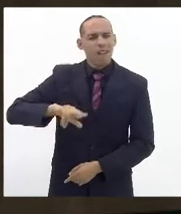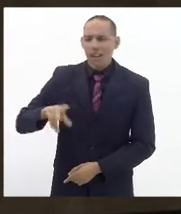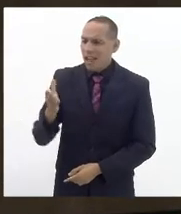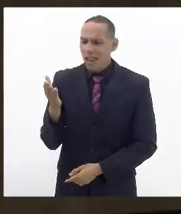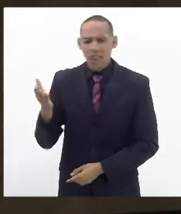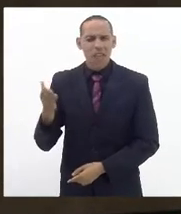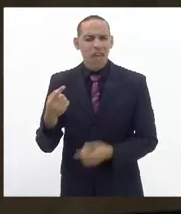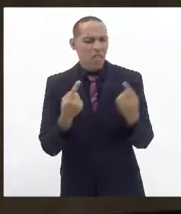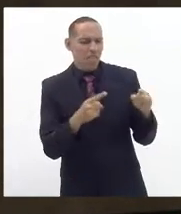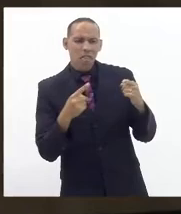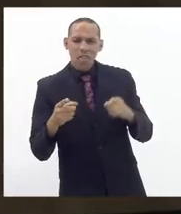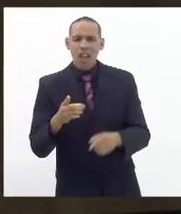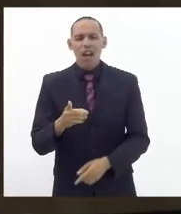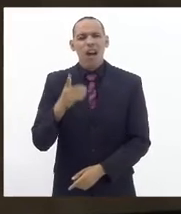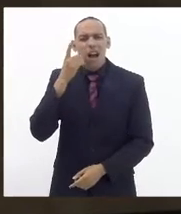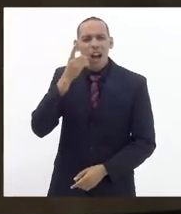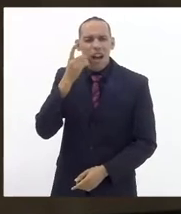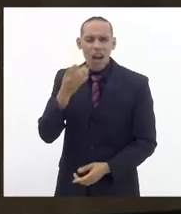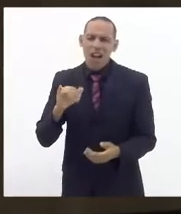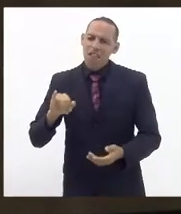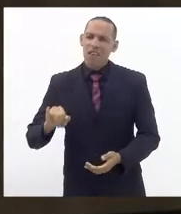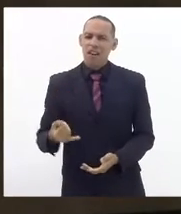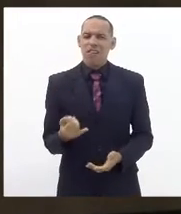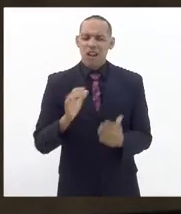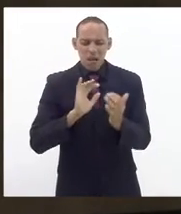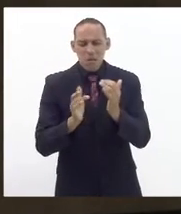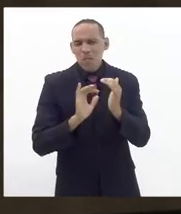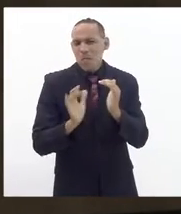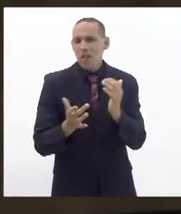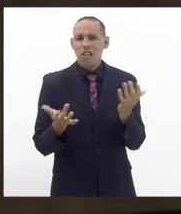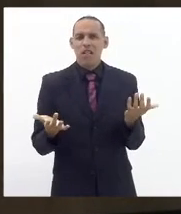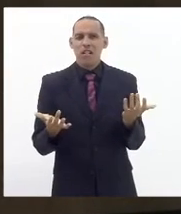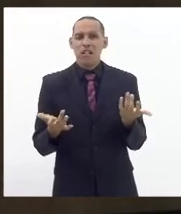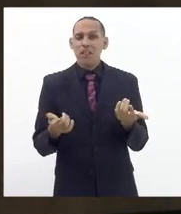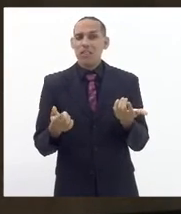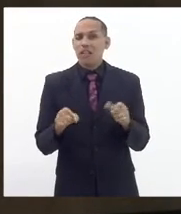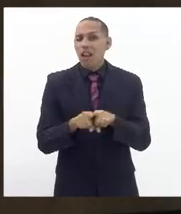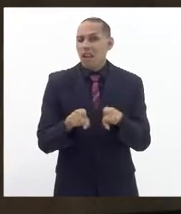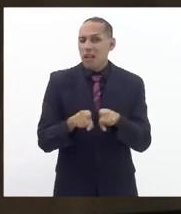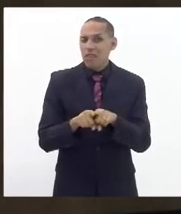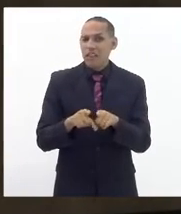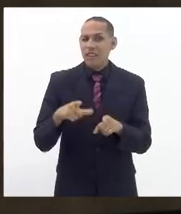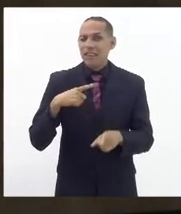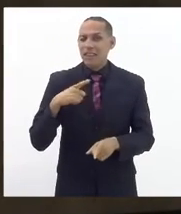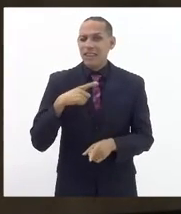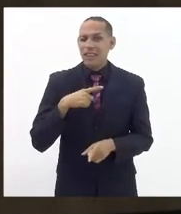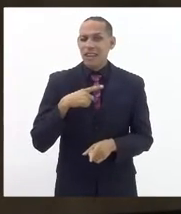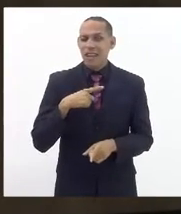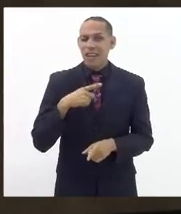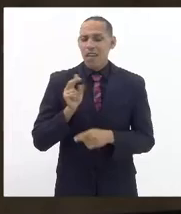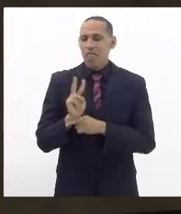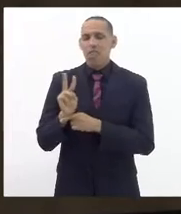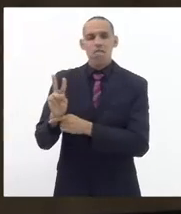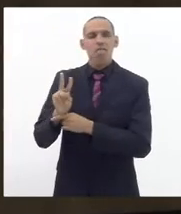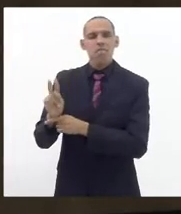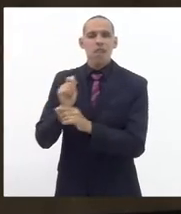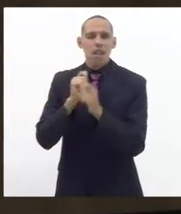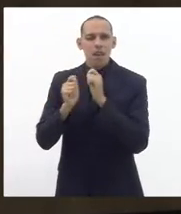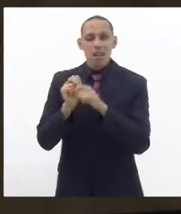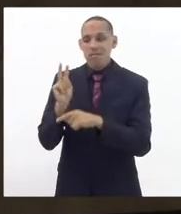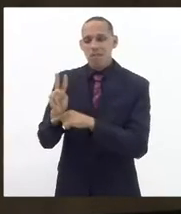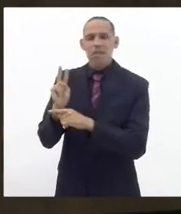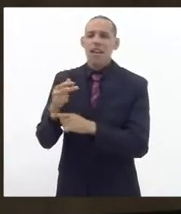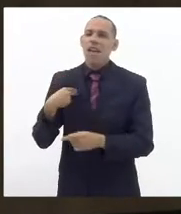deputados, usando as suas redes sociais para isso e dispondo sendo acobertado pela imprensa como é, porque eu